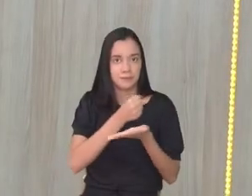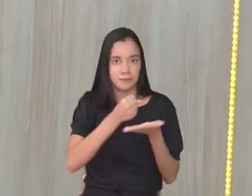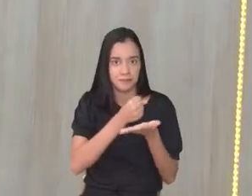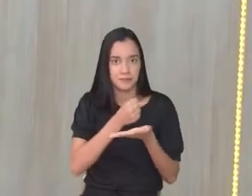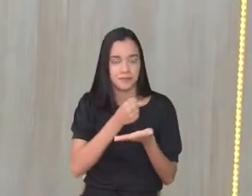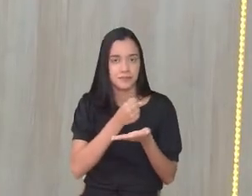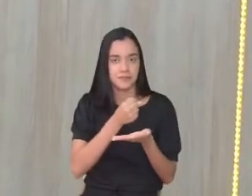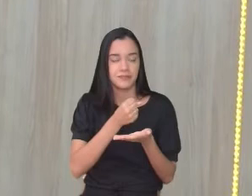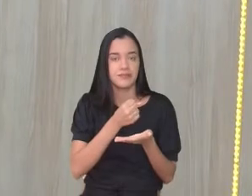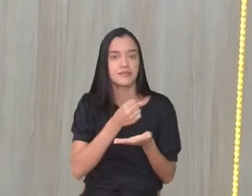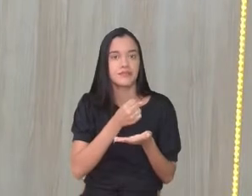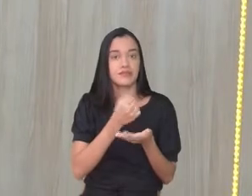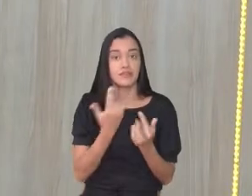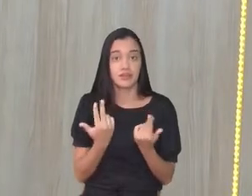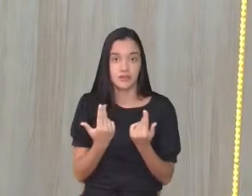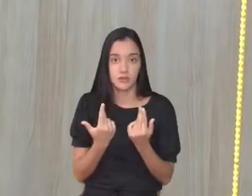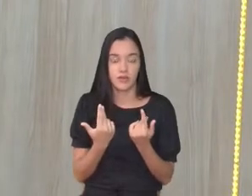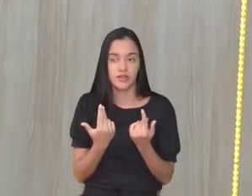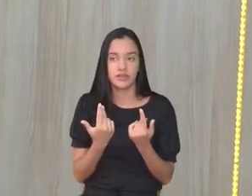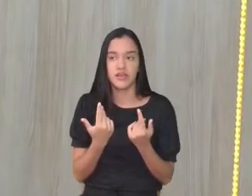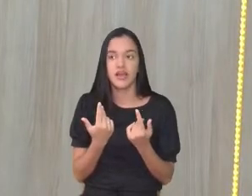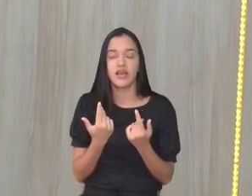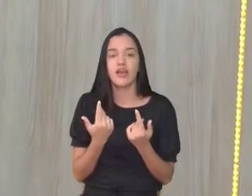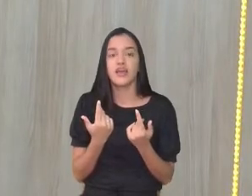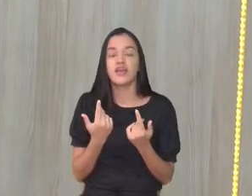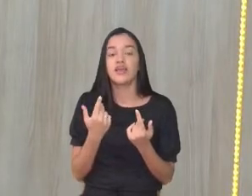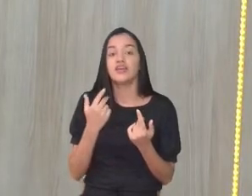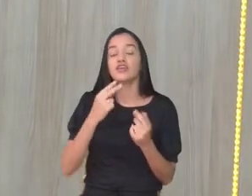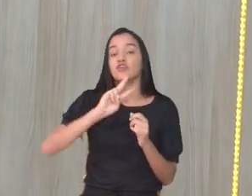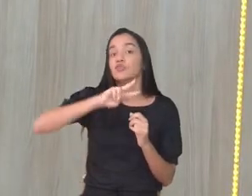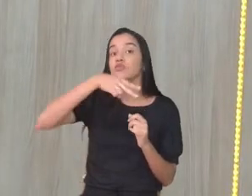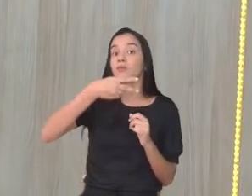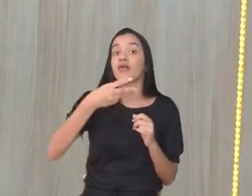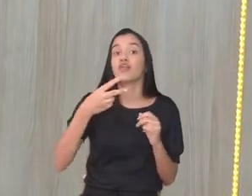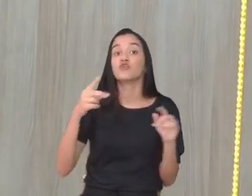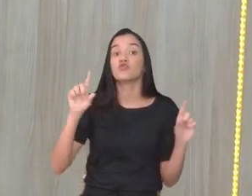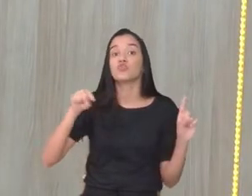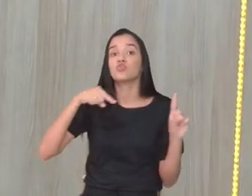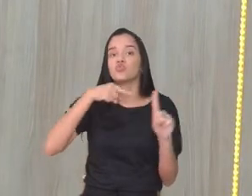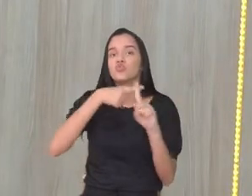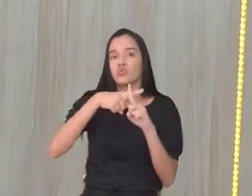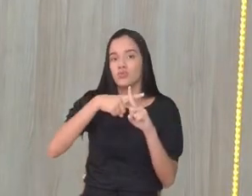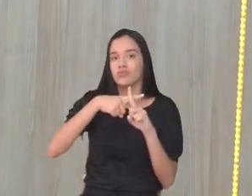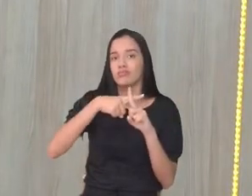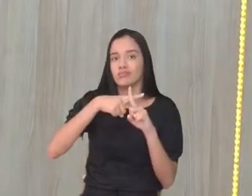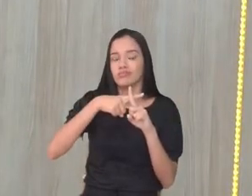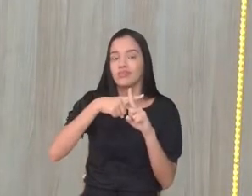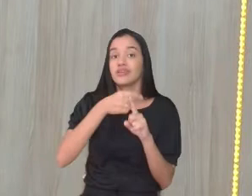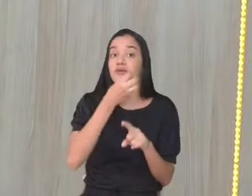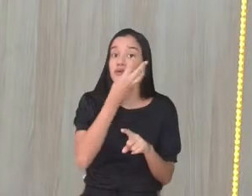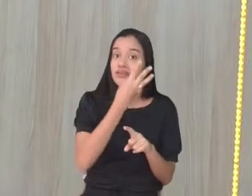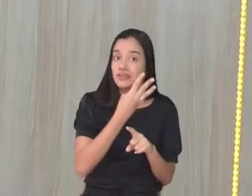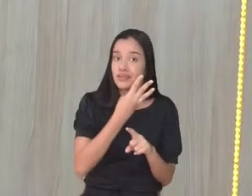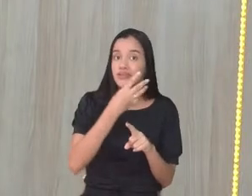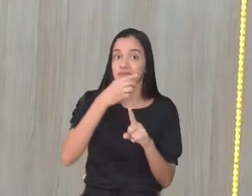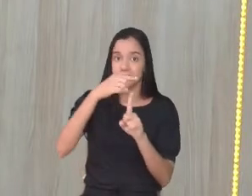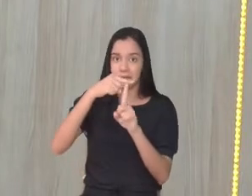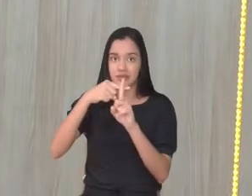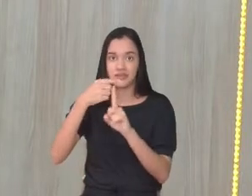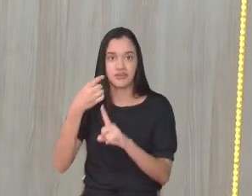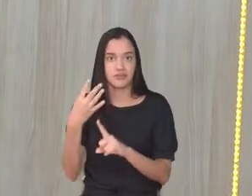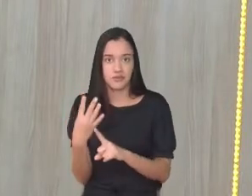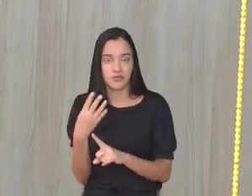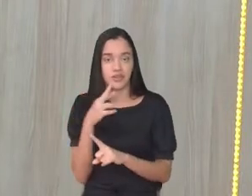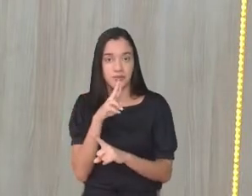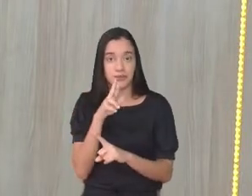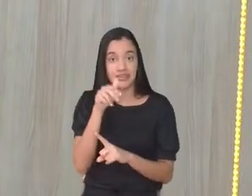é 10, que são iguais, e fiz o que com os expoentes? Somei os expoentes. 3 mais